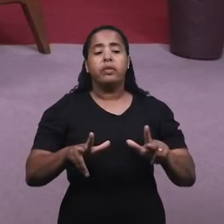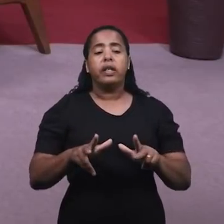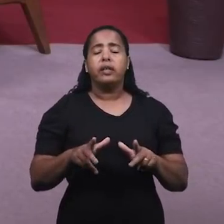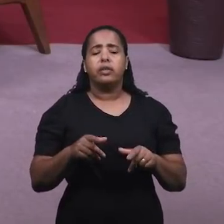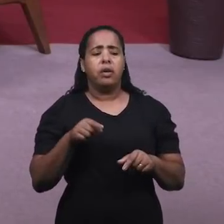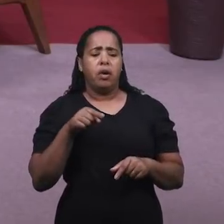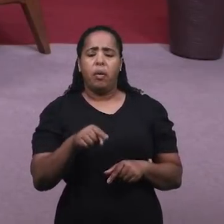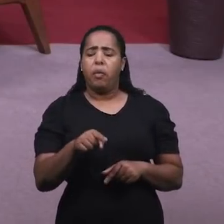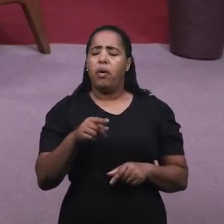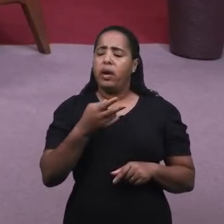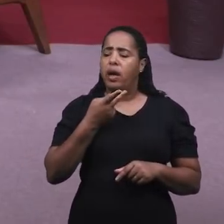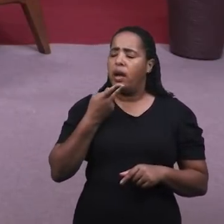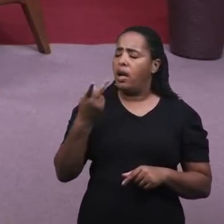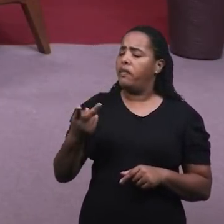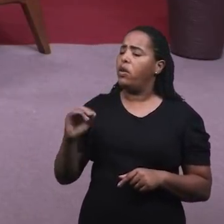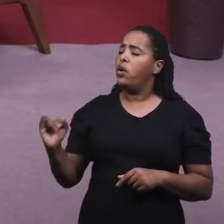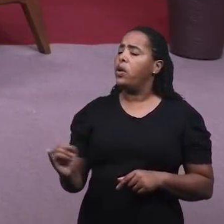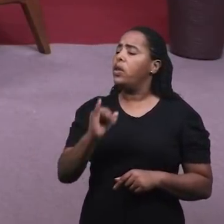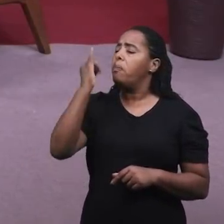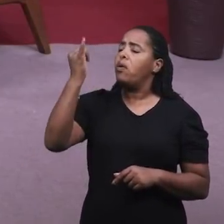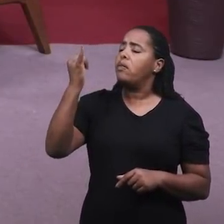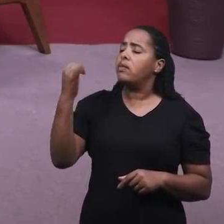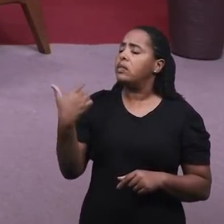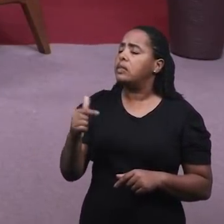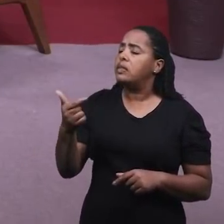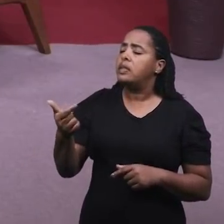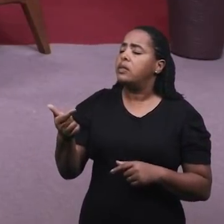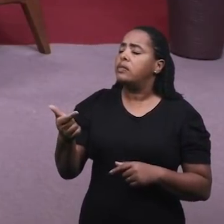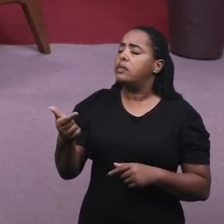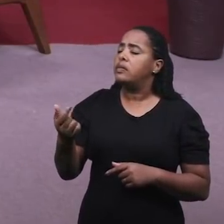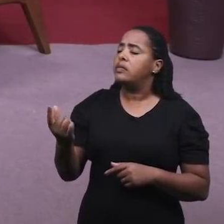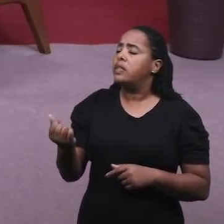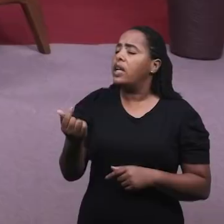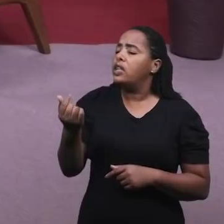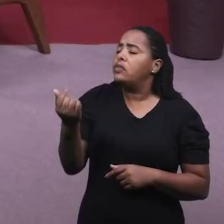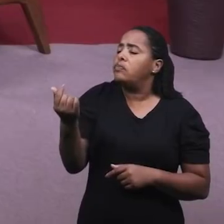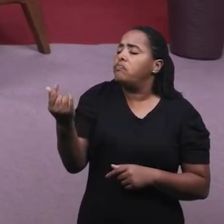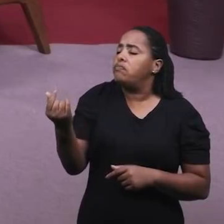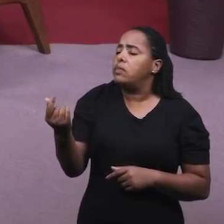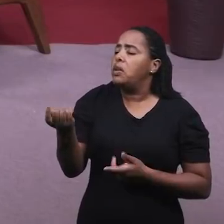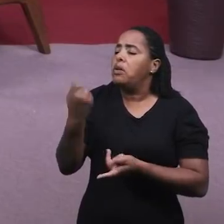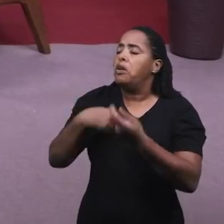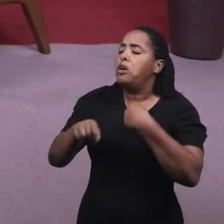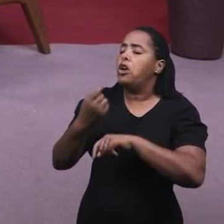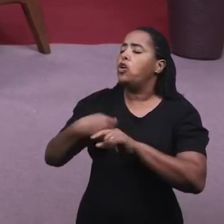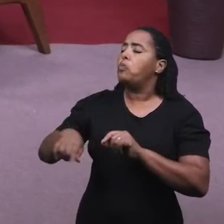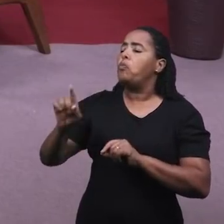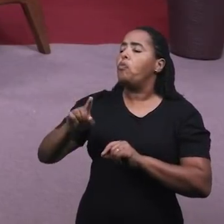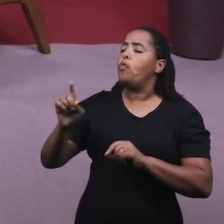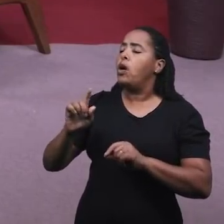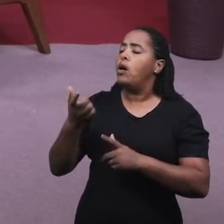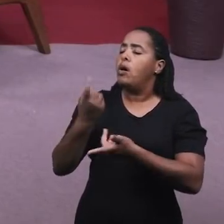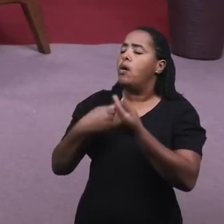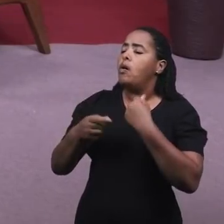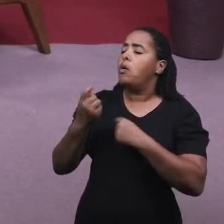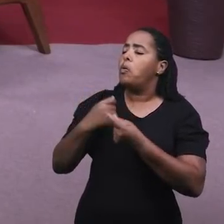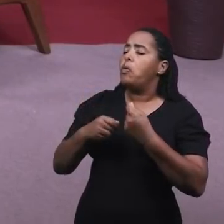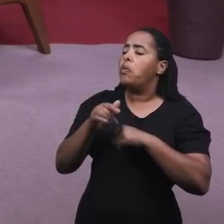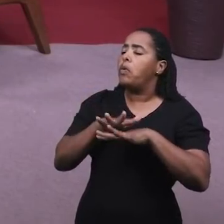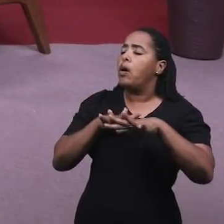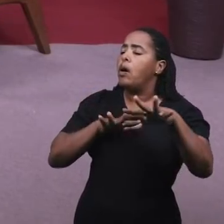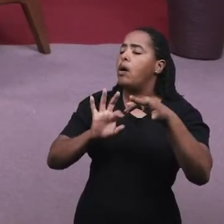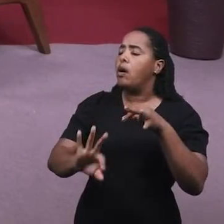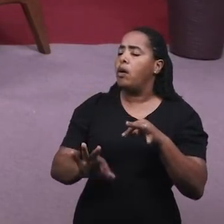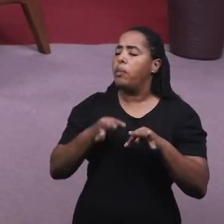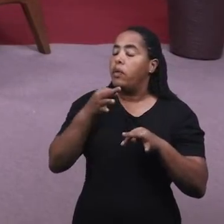disse o seguinte, não importa o valor, eu não negocio a herança, a vinha. E, na verdade, como a